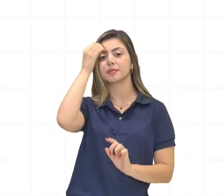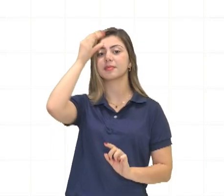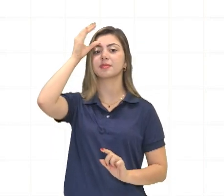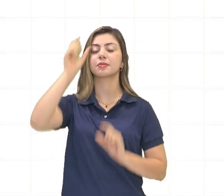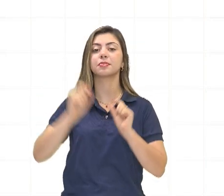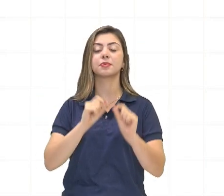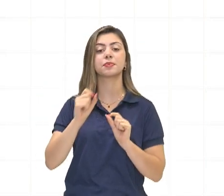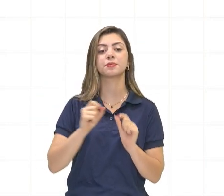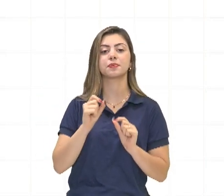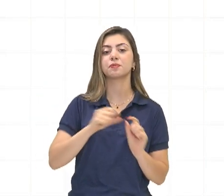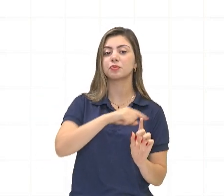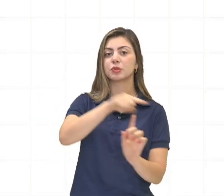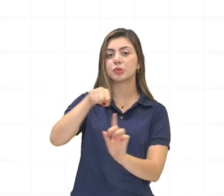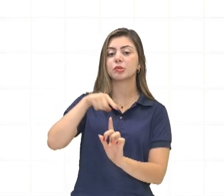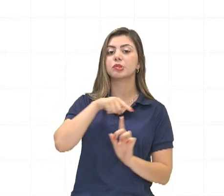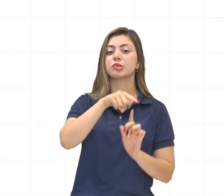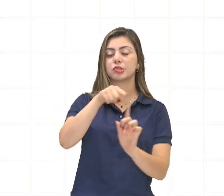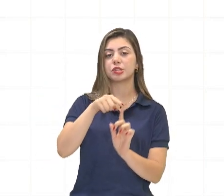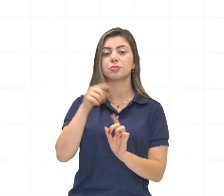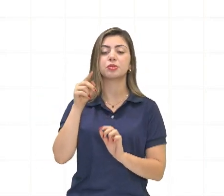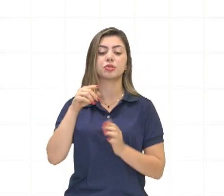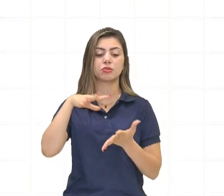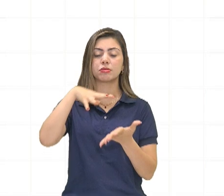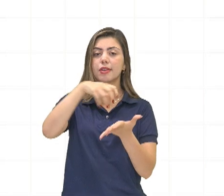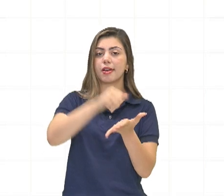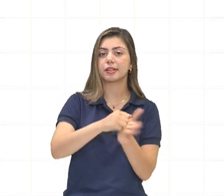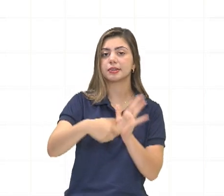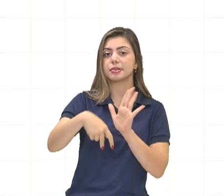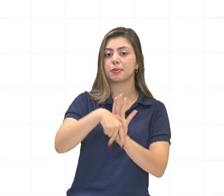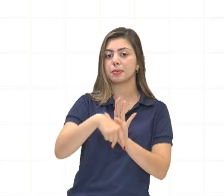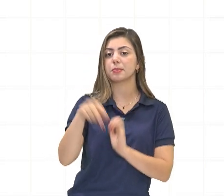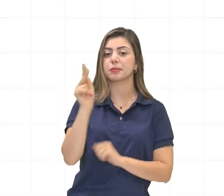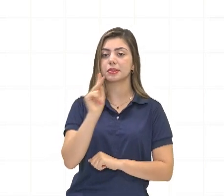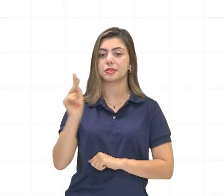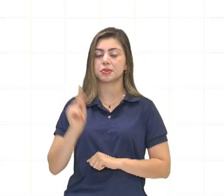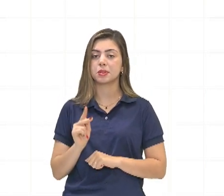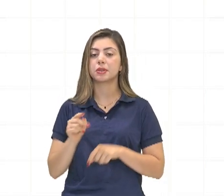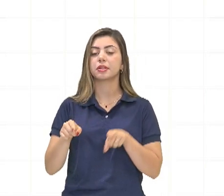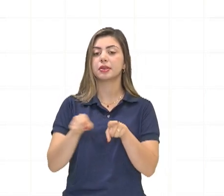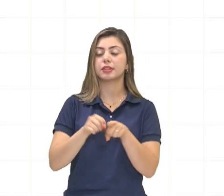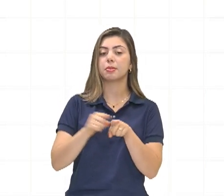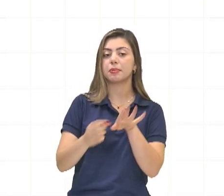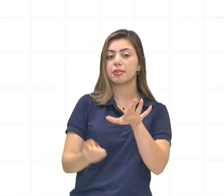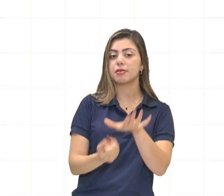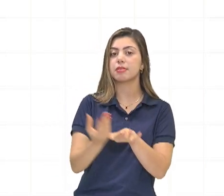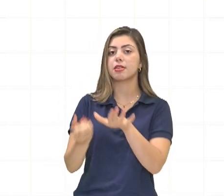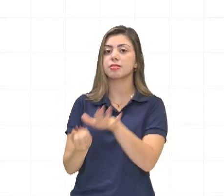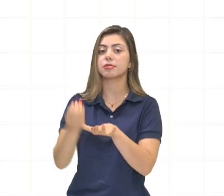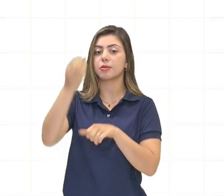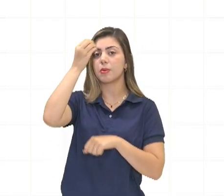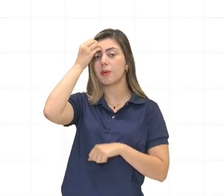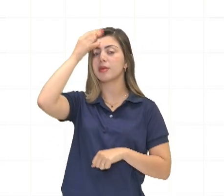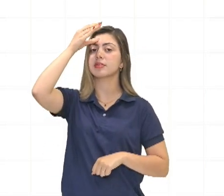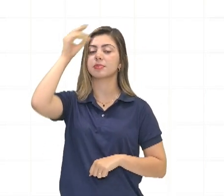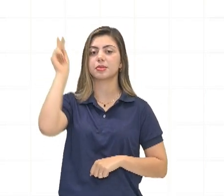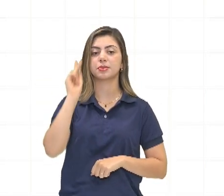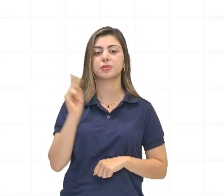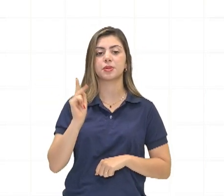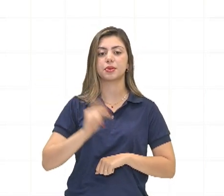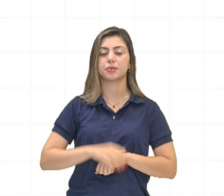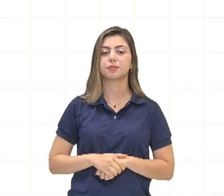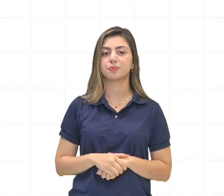de conhecimento: forma de registro da história e da produção do conhecimento